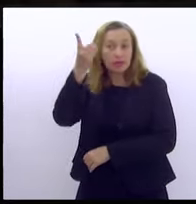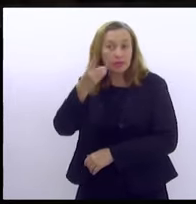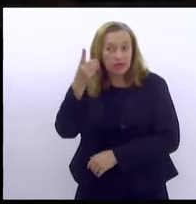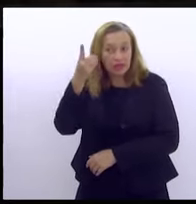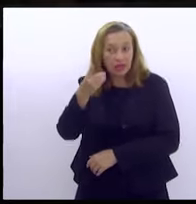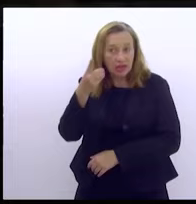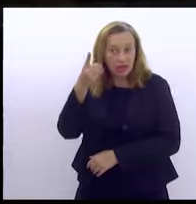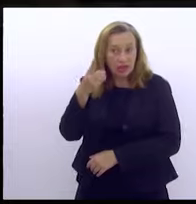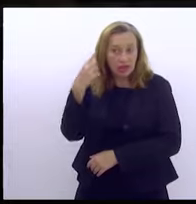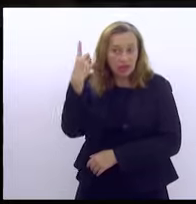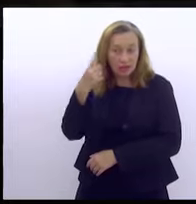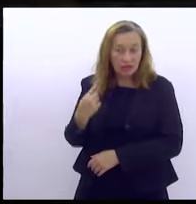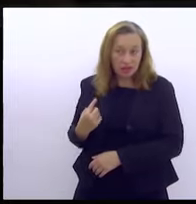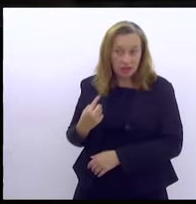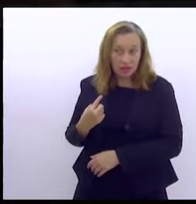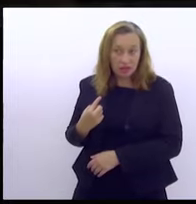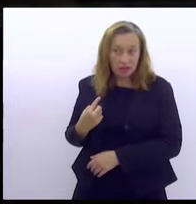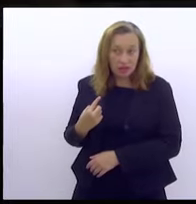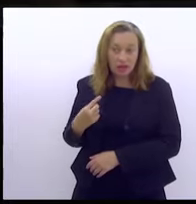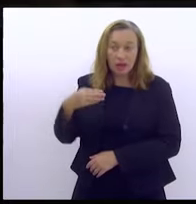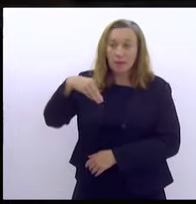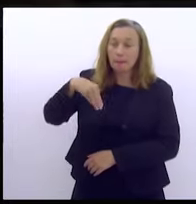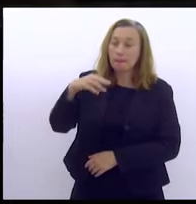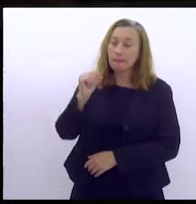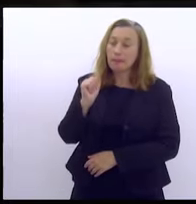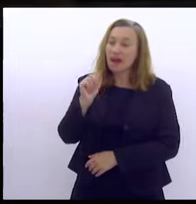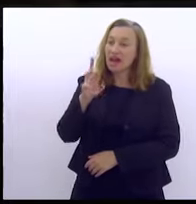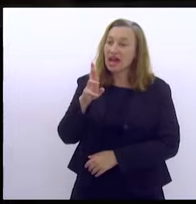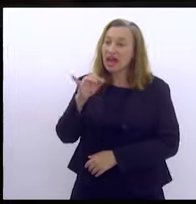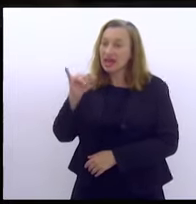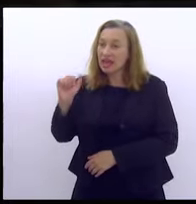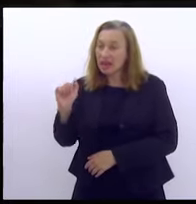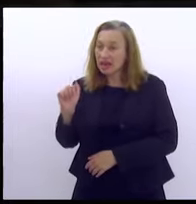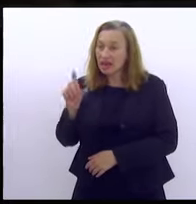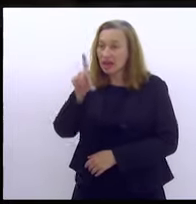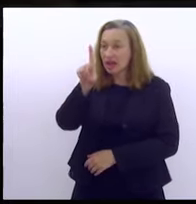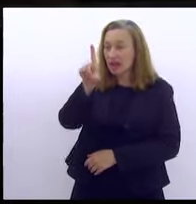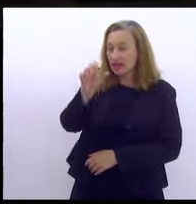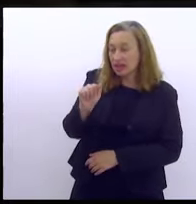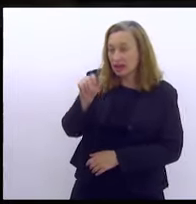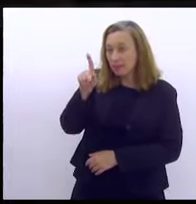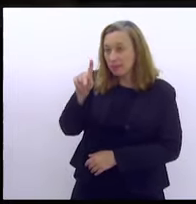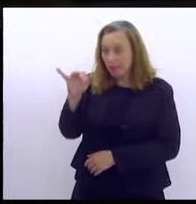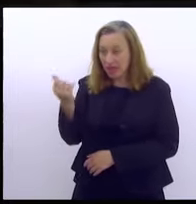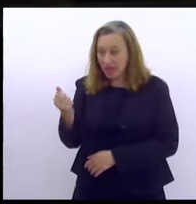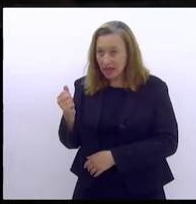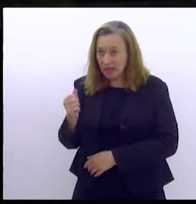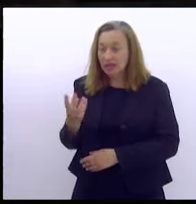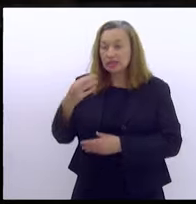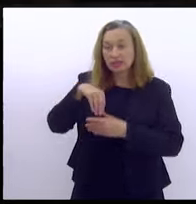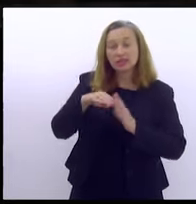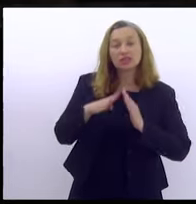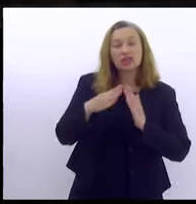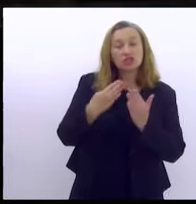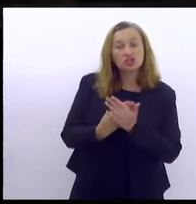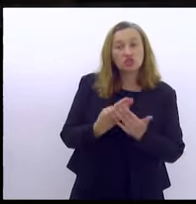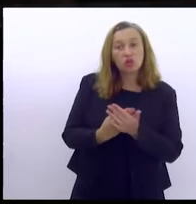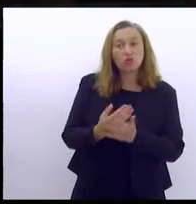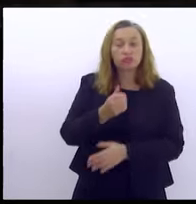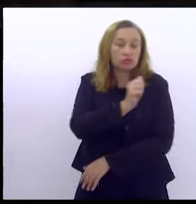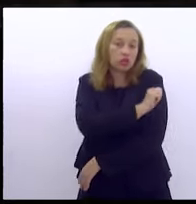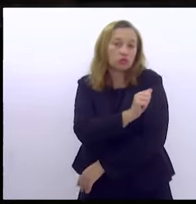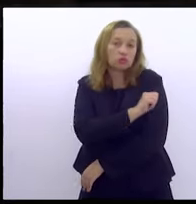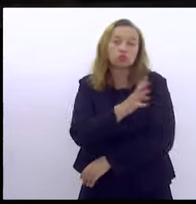lei chamada Maria da Penha nas escolas, para os alunos conhecerem o que é a Lei Maria da Penha.